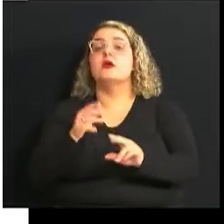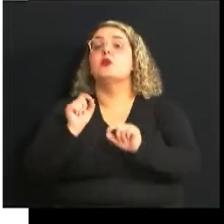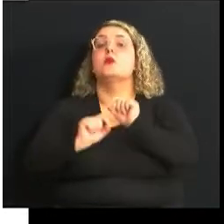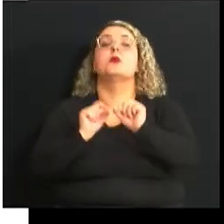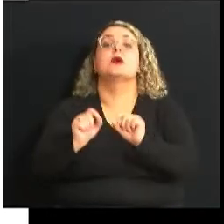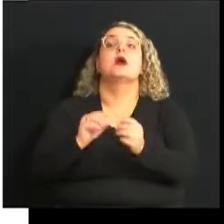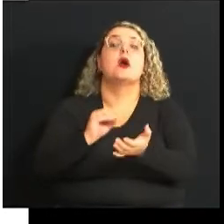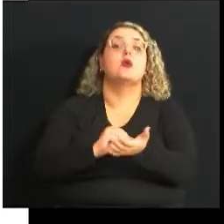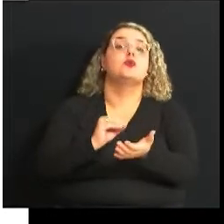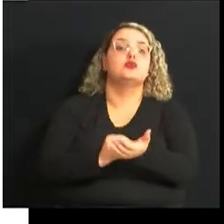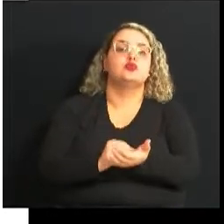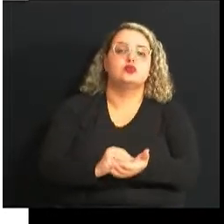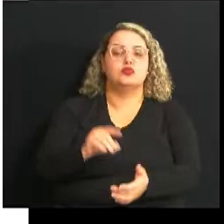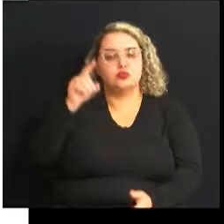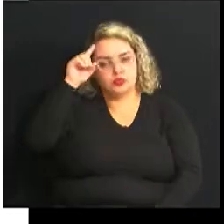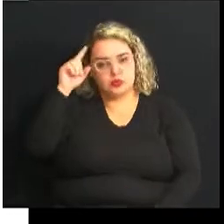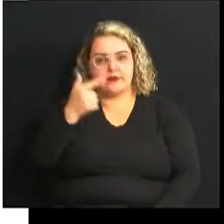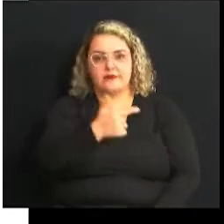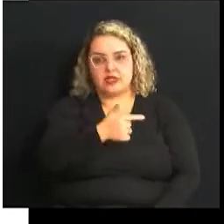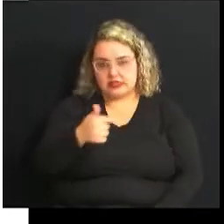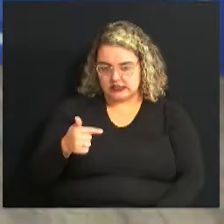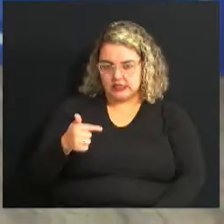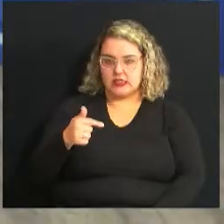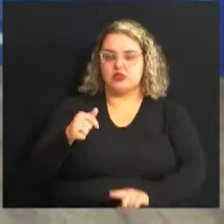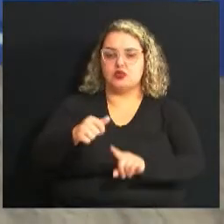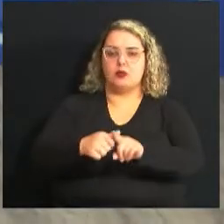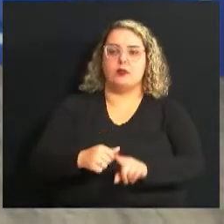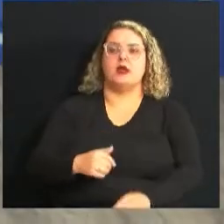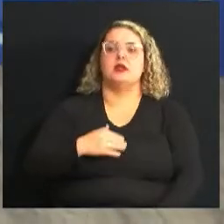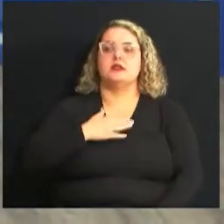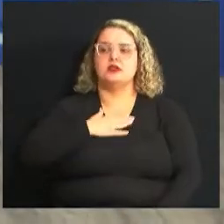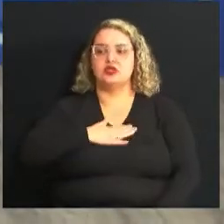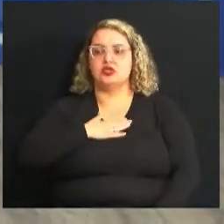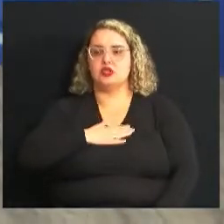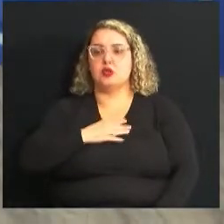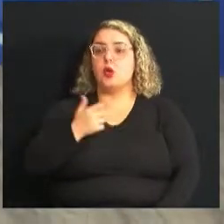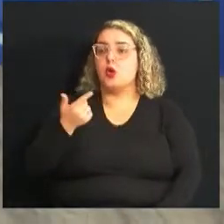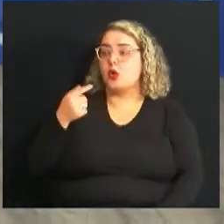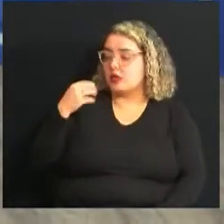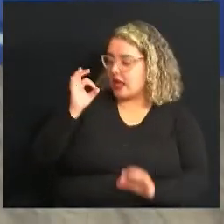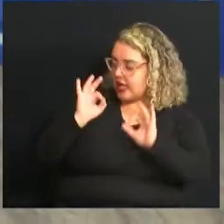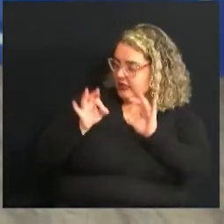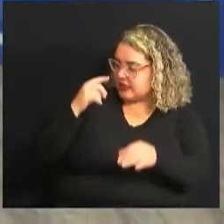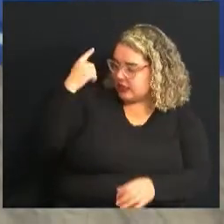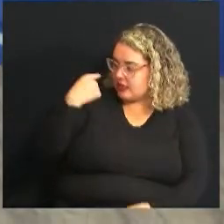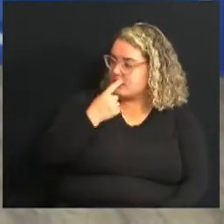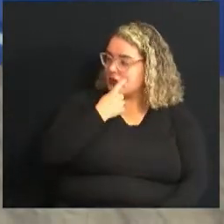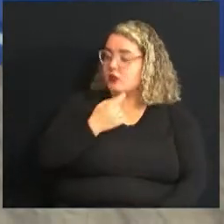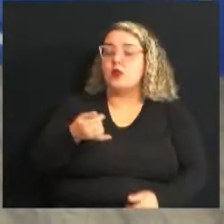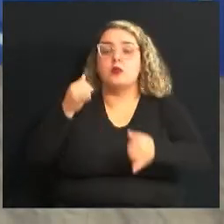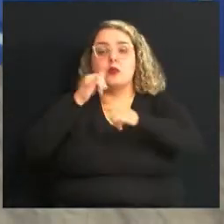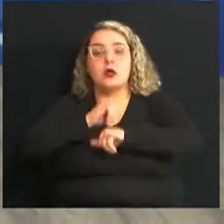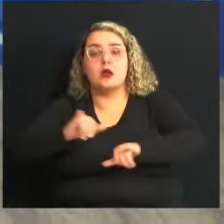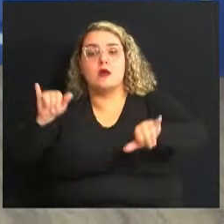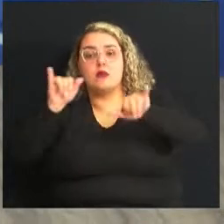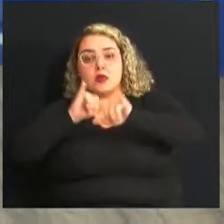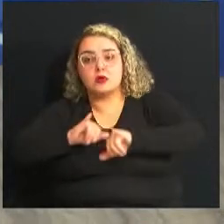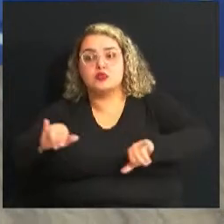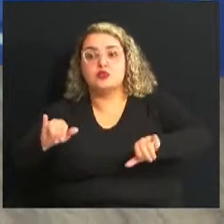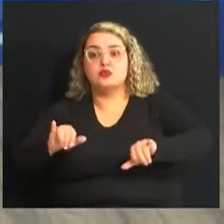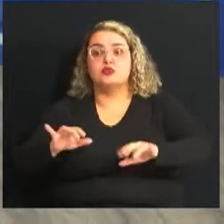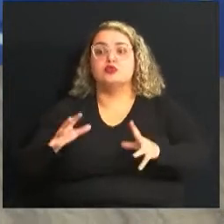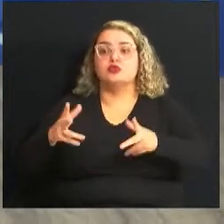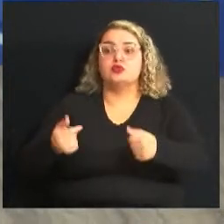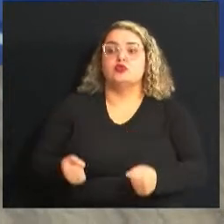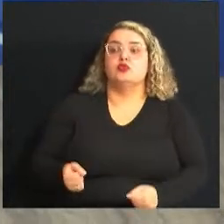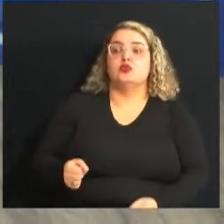data, 27 de agosto. Tá certo, então, Mirna Abreu, a gente segue falando aqui sobre o panorama da saúde da nossa cidade, porque